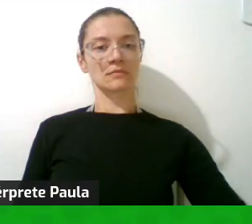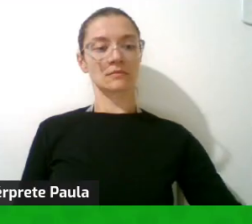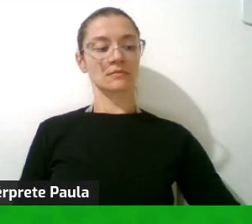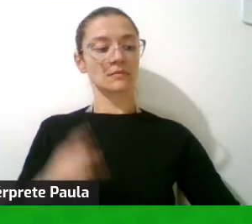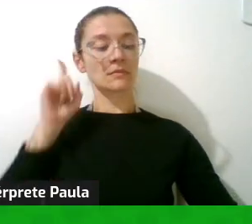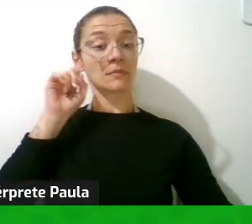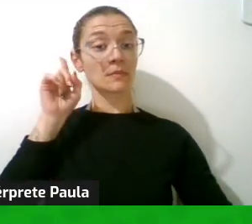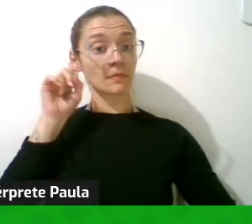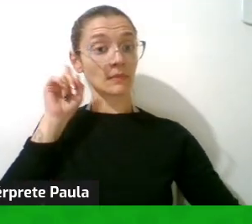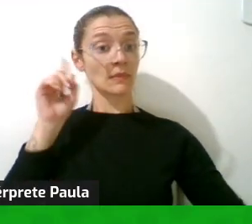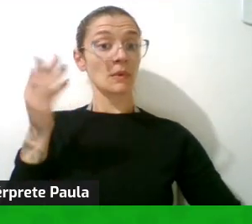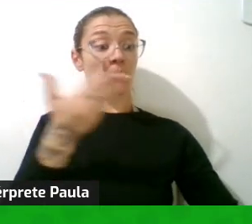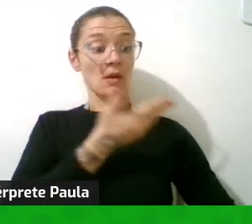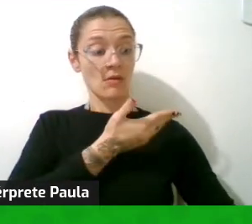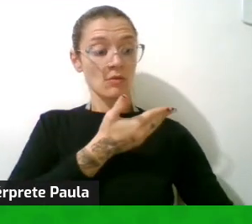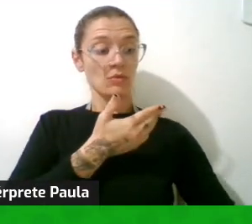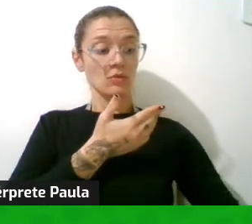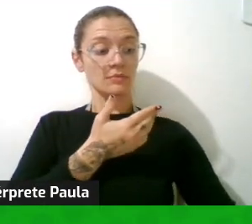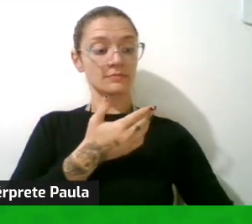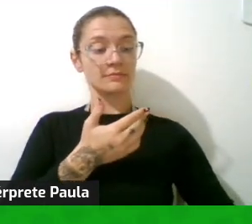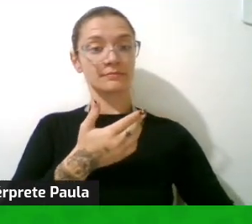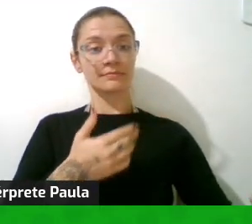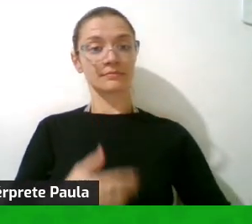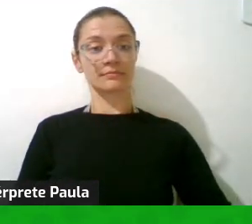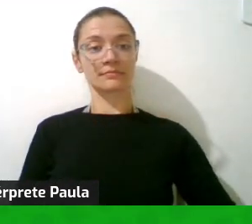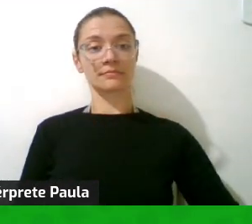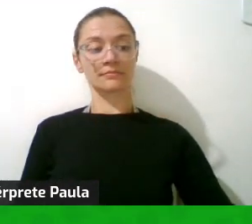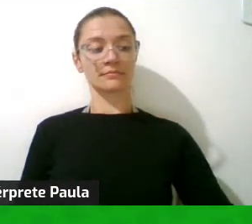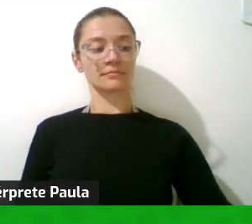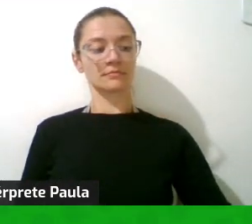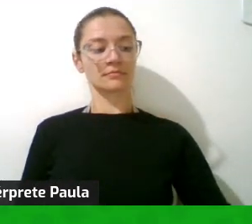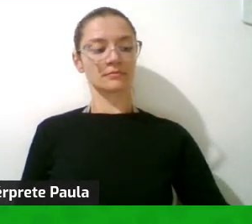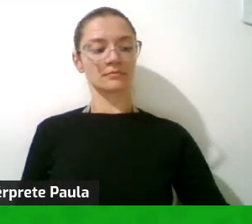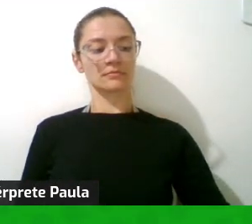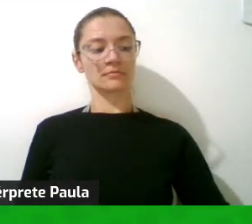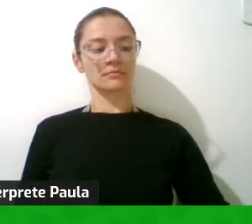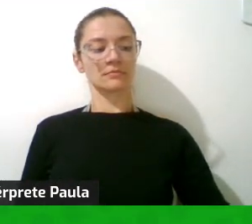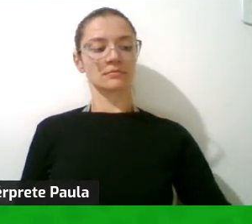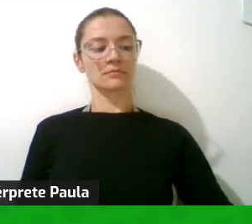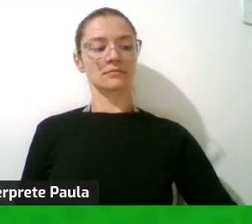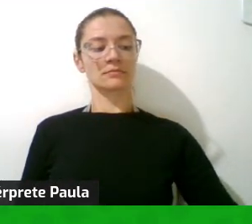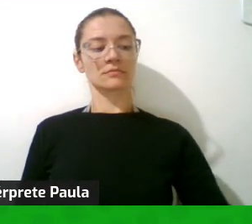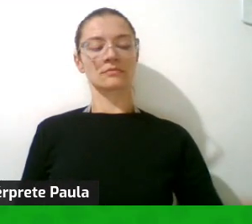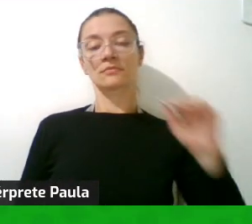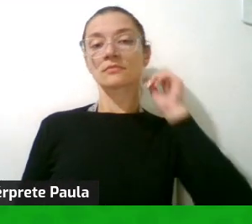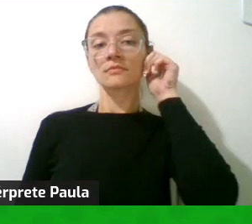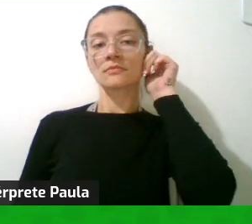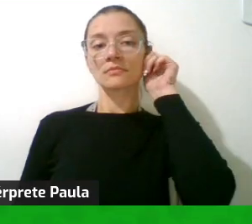Estou com o meu arquivo em branco aqui. E como que vamos...